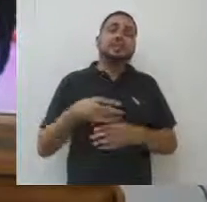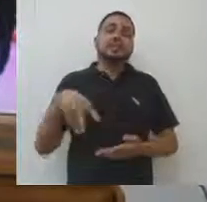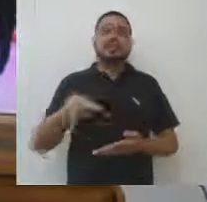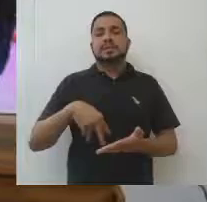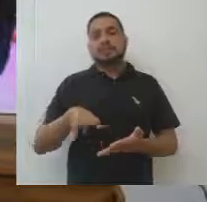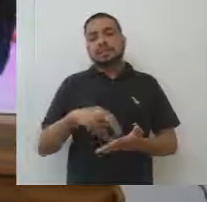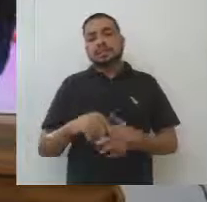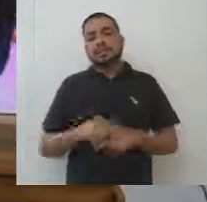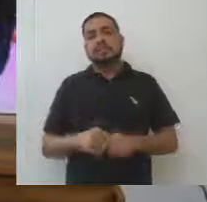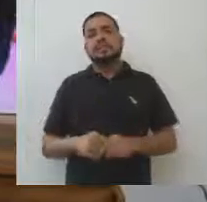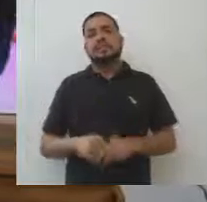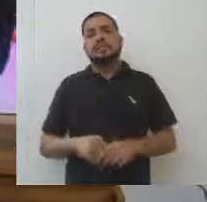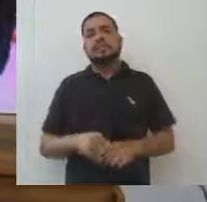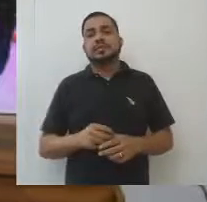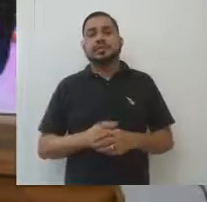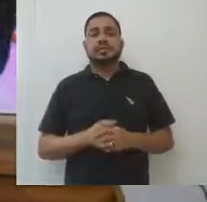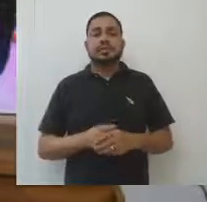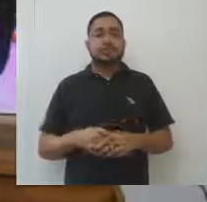dançar. Tá certo?